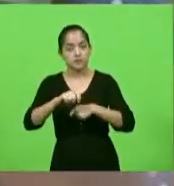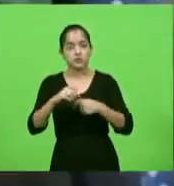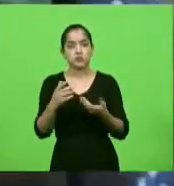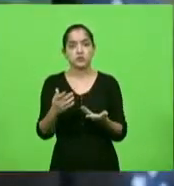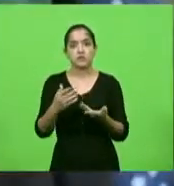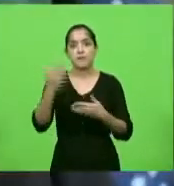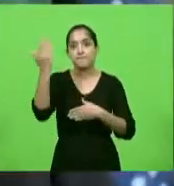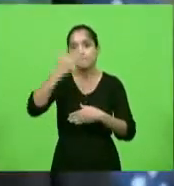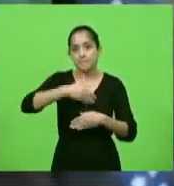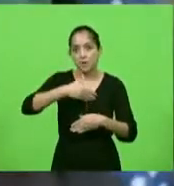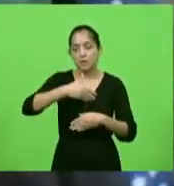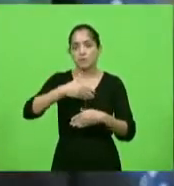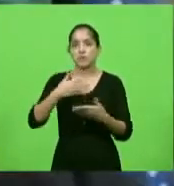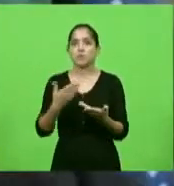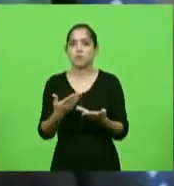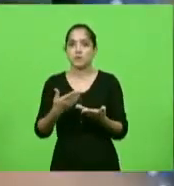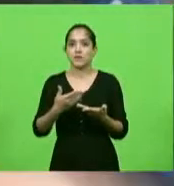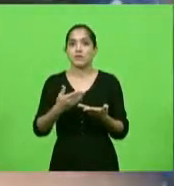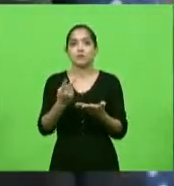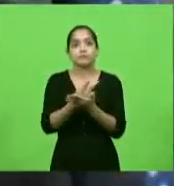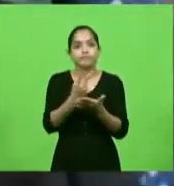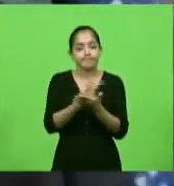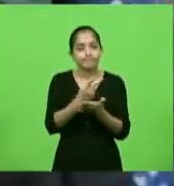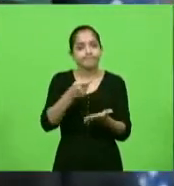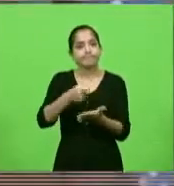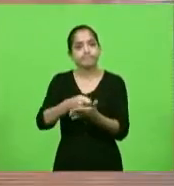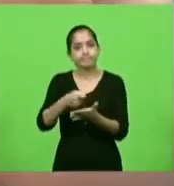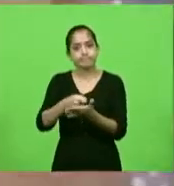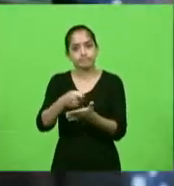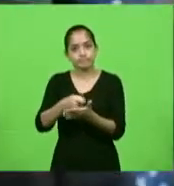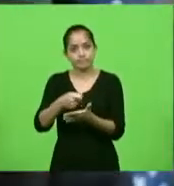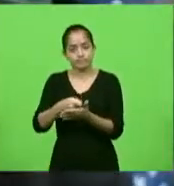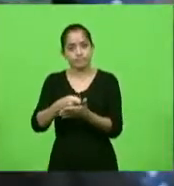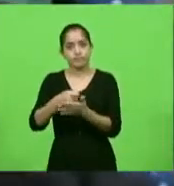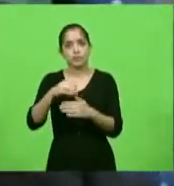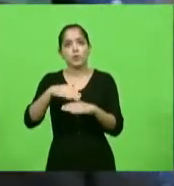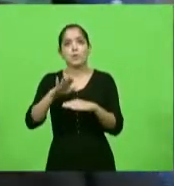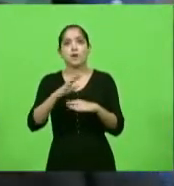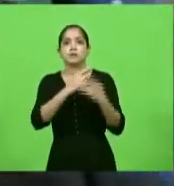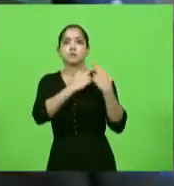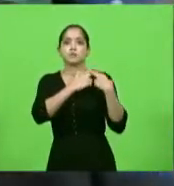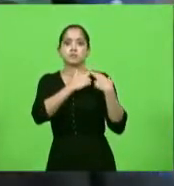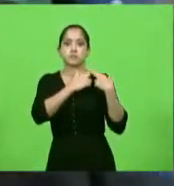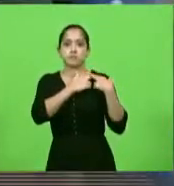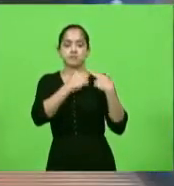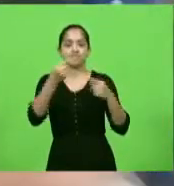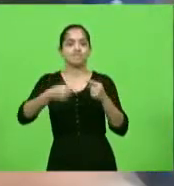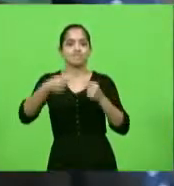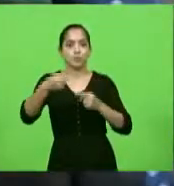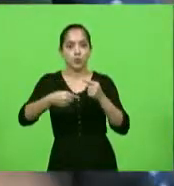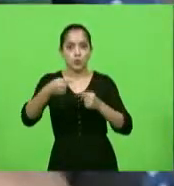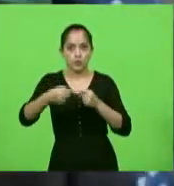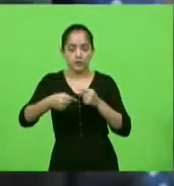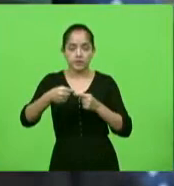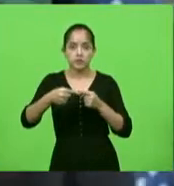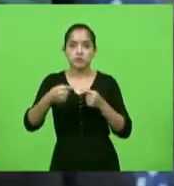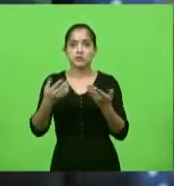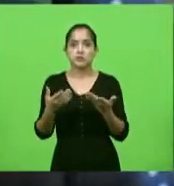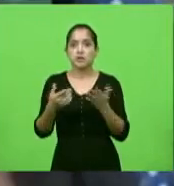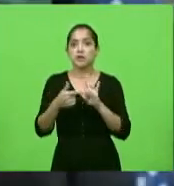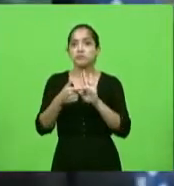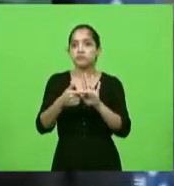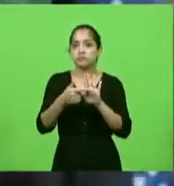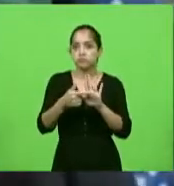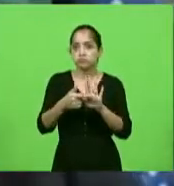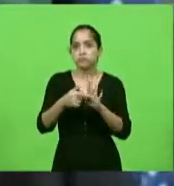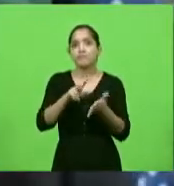prova concreta de dolo e erro grosseiro é exigida, quanto mais para a responsabilidade política, cujo reflexo imediato